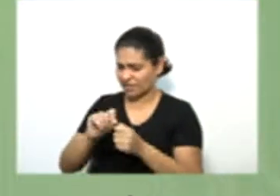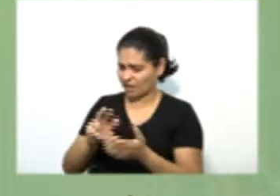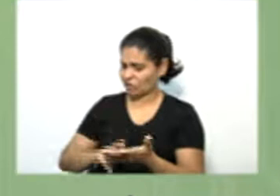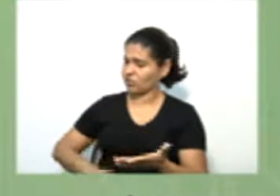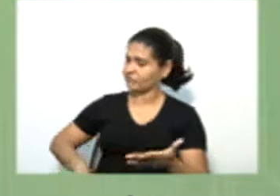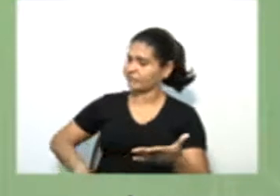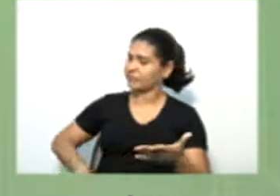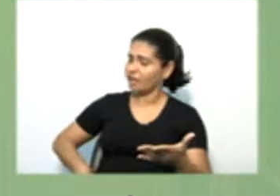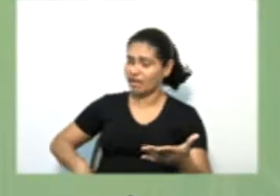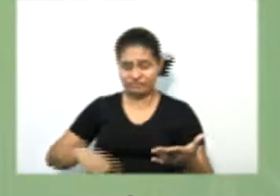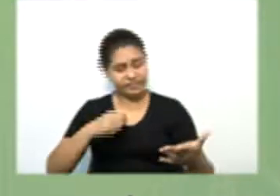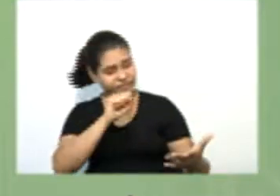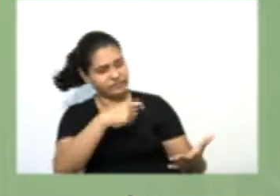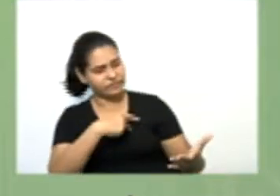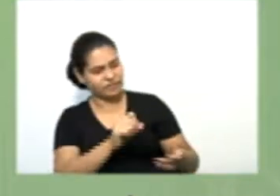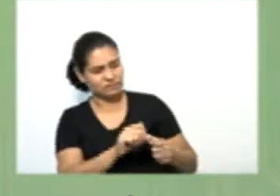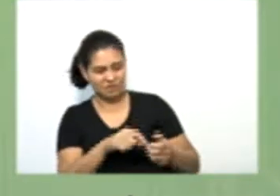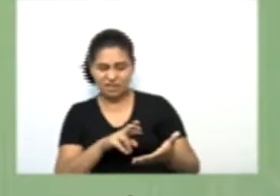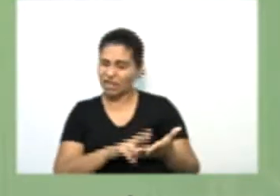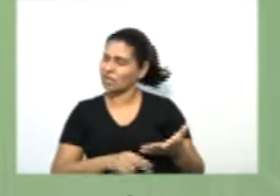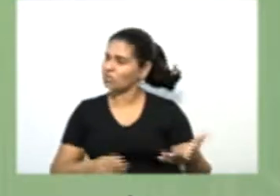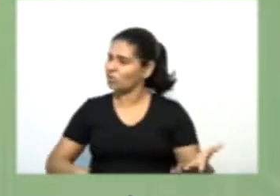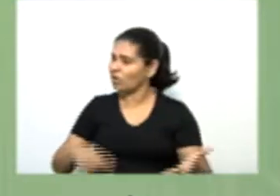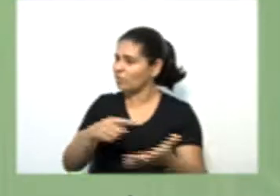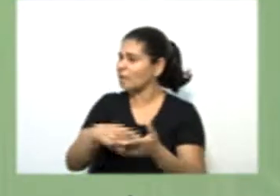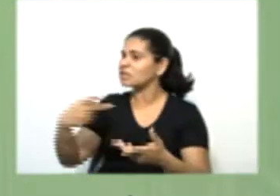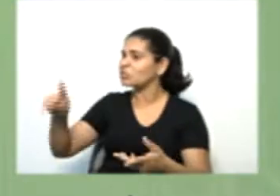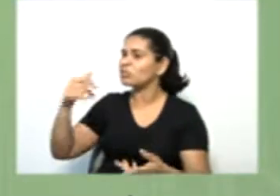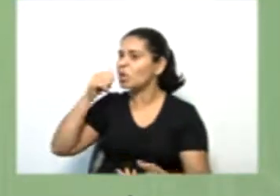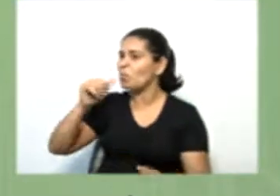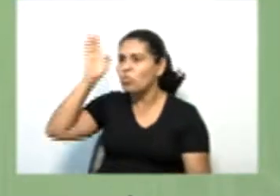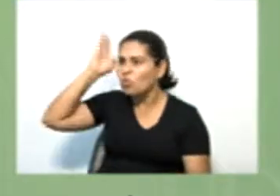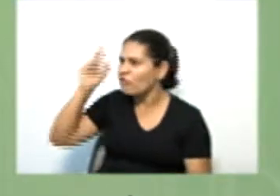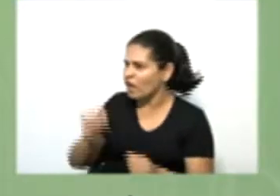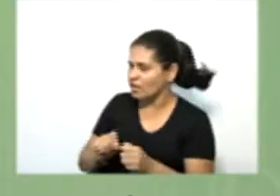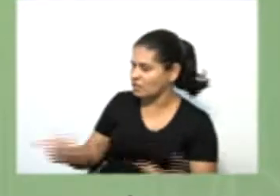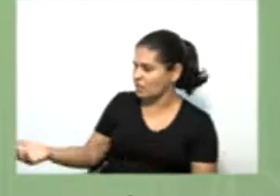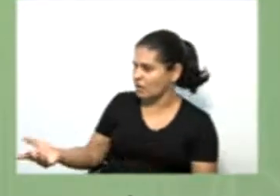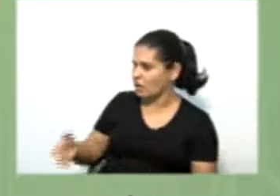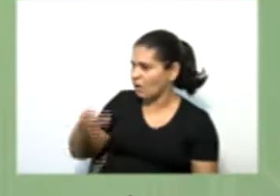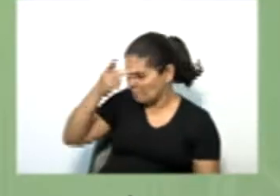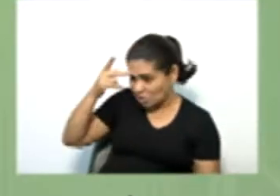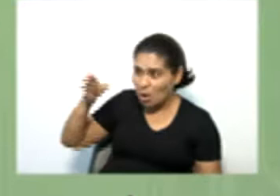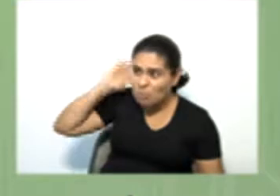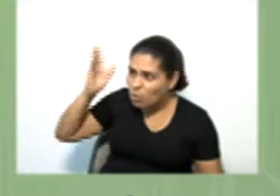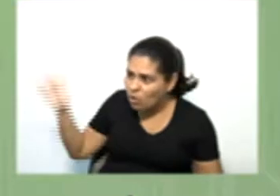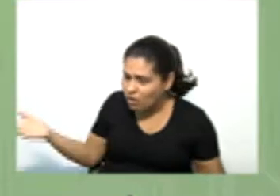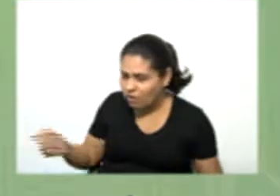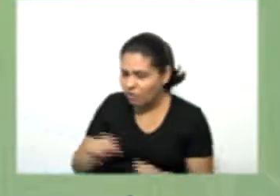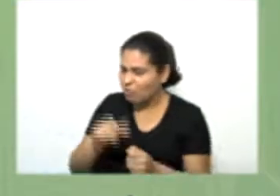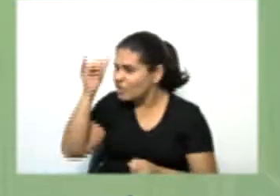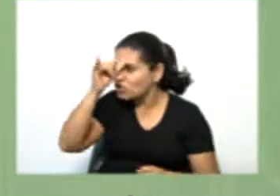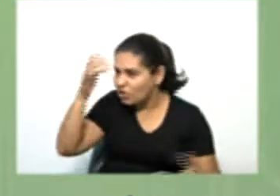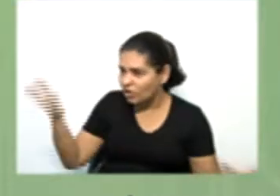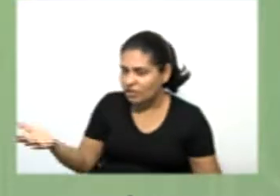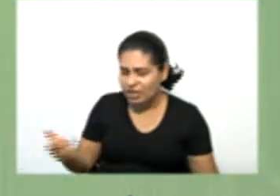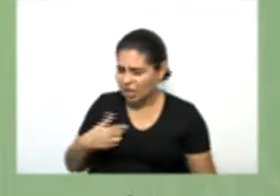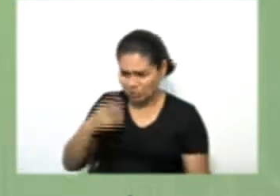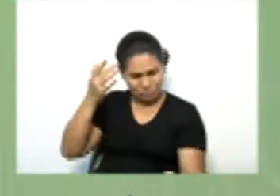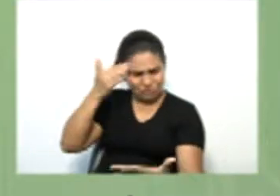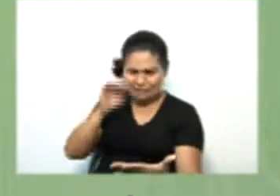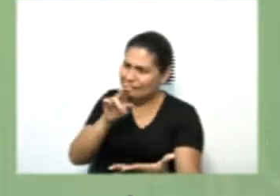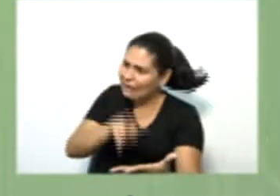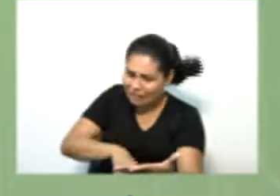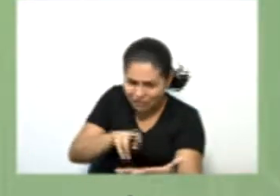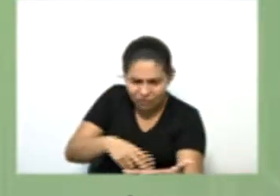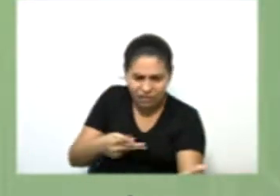aqui? Eu fiz. Pois é, mas esse relatório aqui parece que quem fez foi um asno, foi um burro, foi uma pessoa imbecil. Porque, infelizmente, eu não consigo nem ler